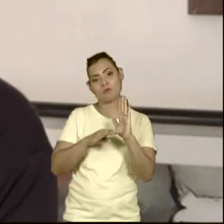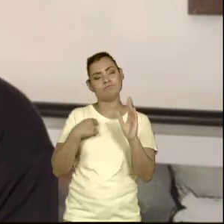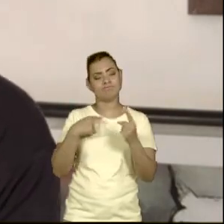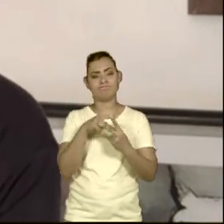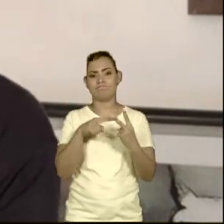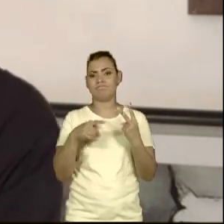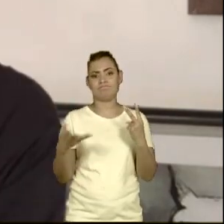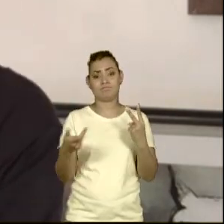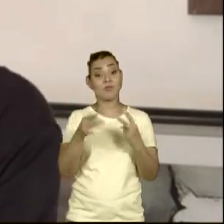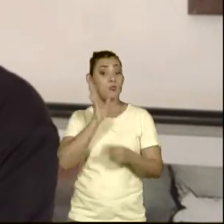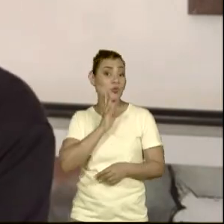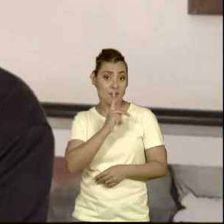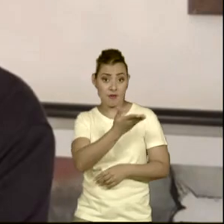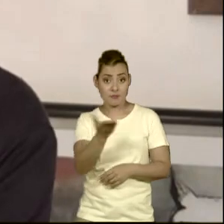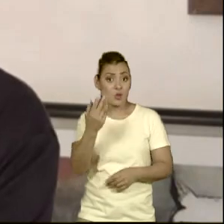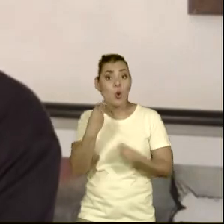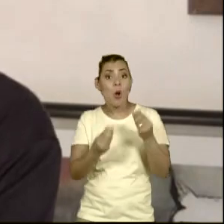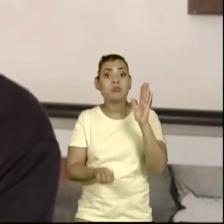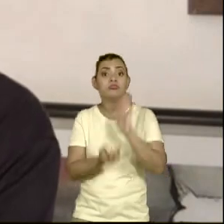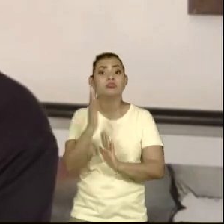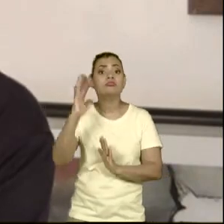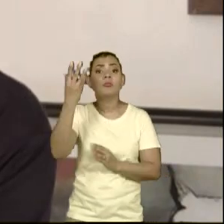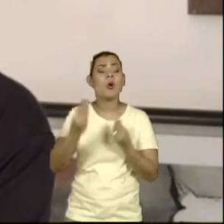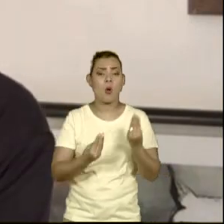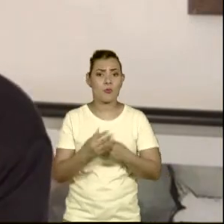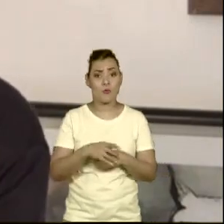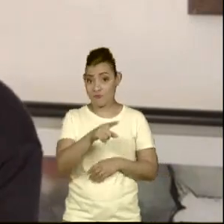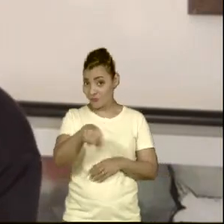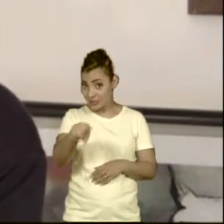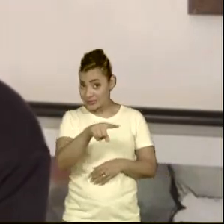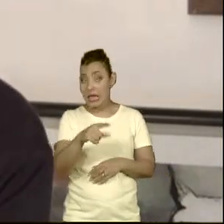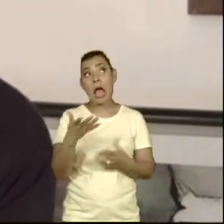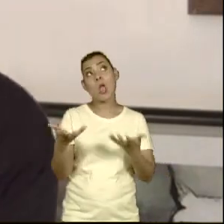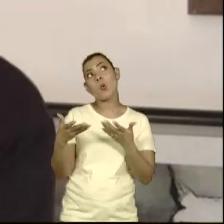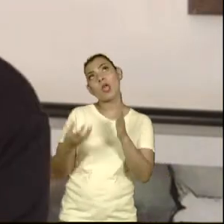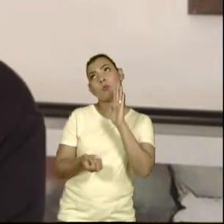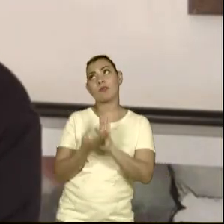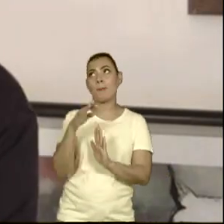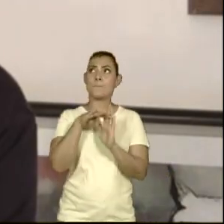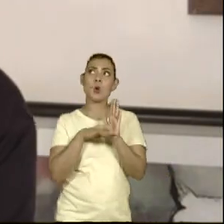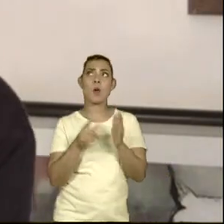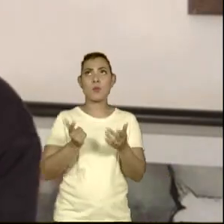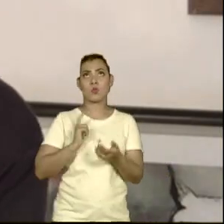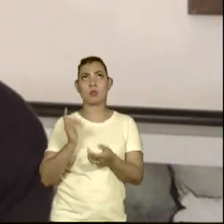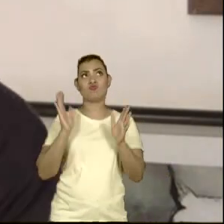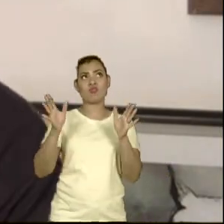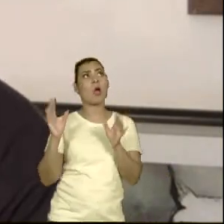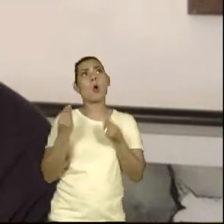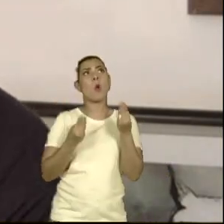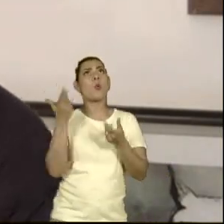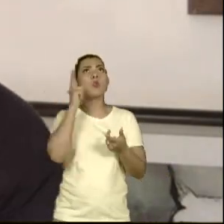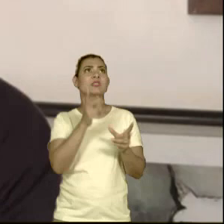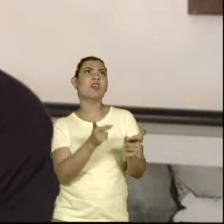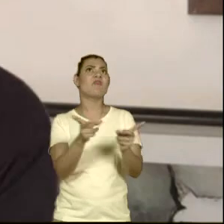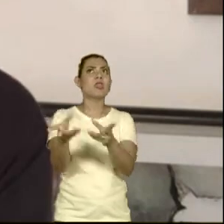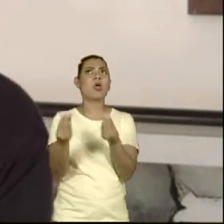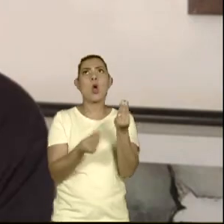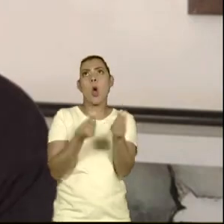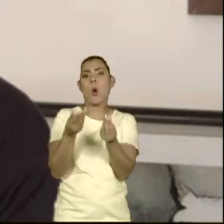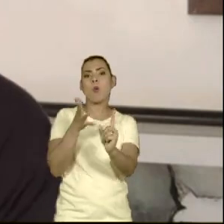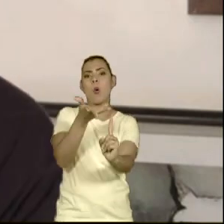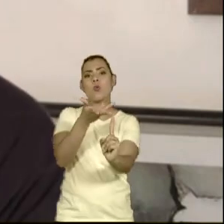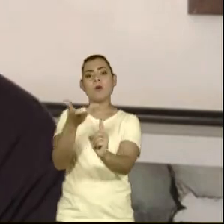é legal eu explicar como é que isso aconteceu. Até para você, ah, eu quero fazer um programa, eu tenho um programa, como é que eu consigo vender, como é que eu...